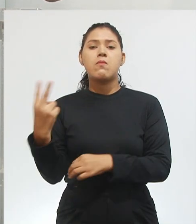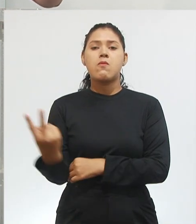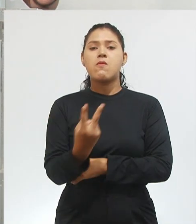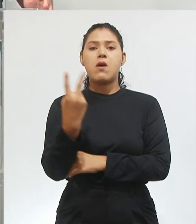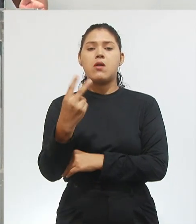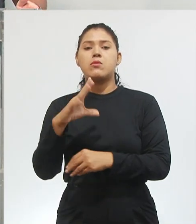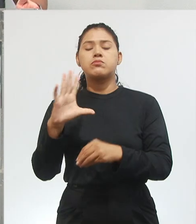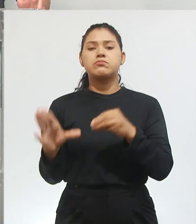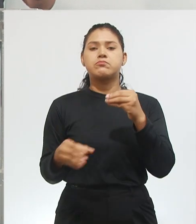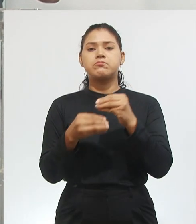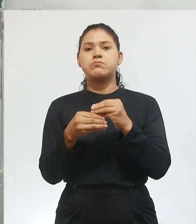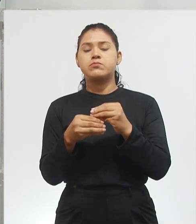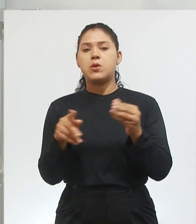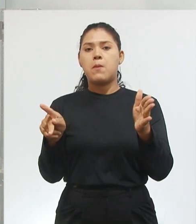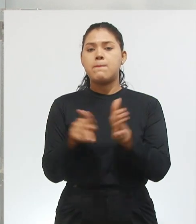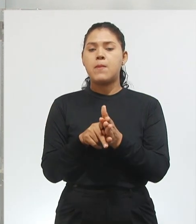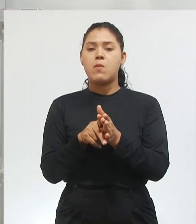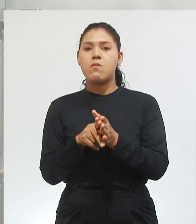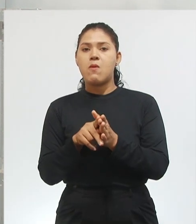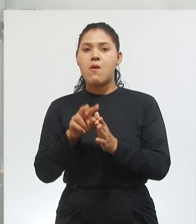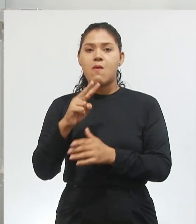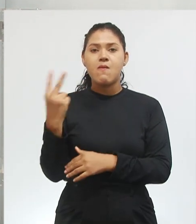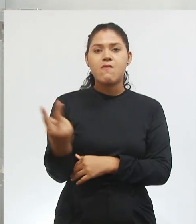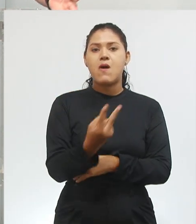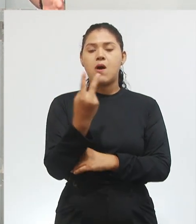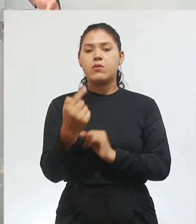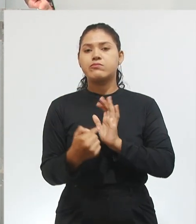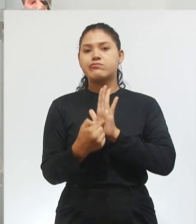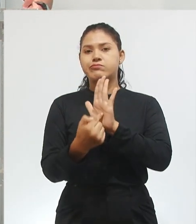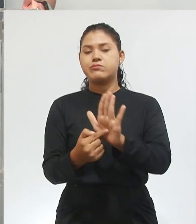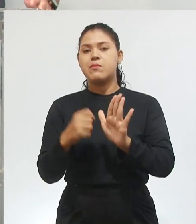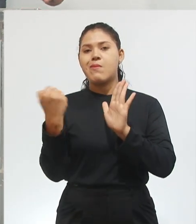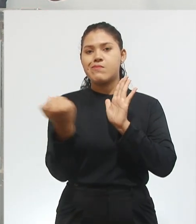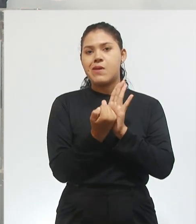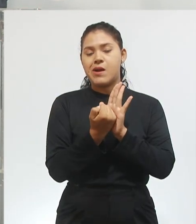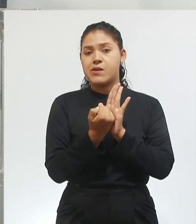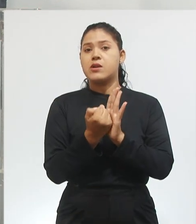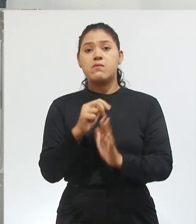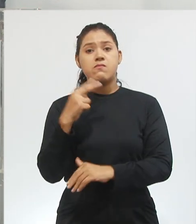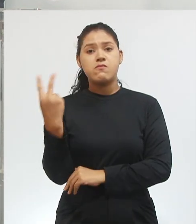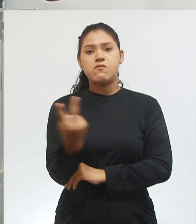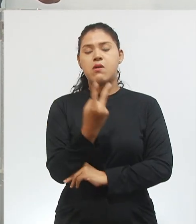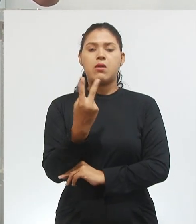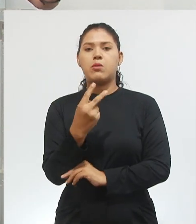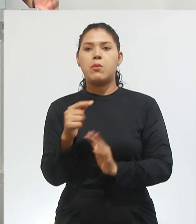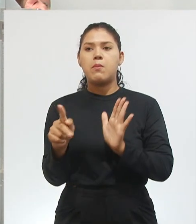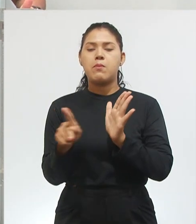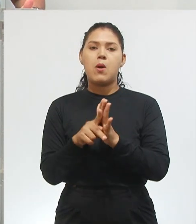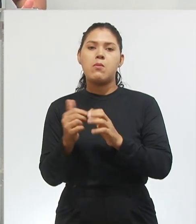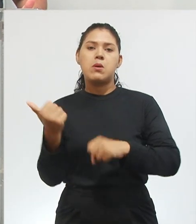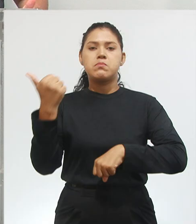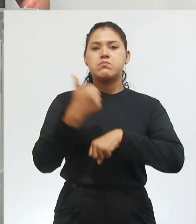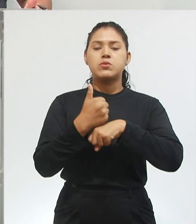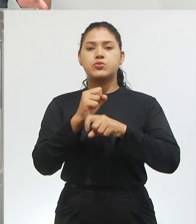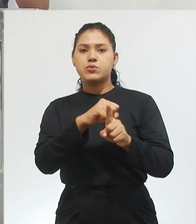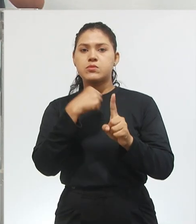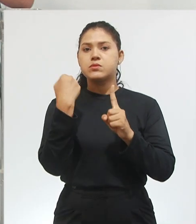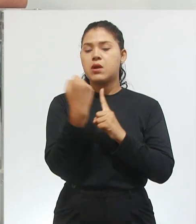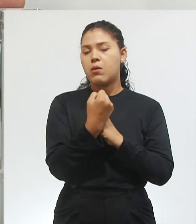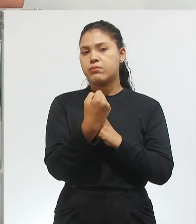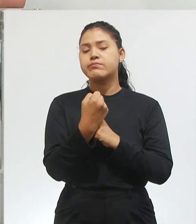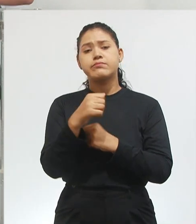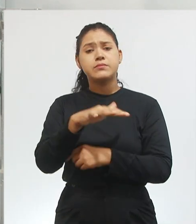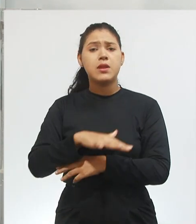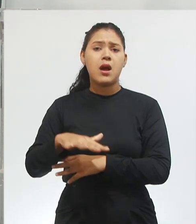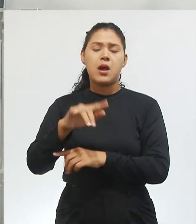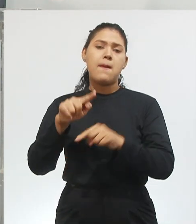negócio do valor da representatividade da sua marca da representatividade do seu produto então é